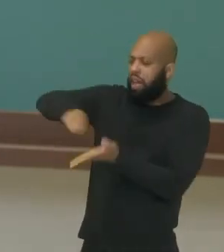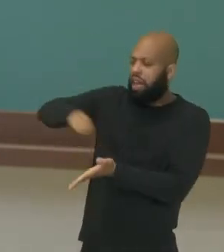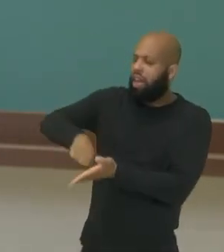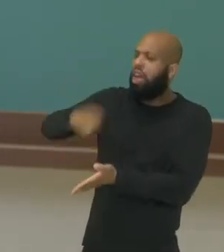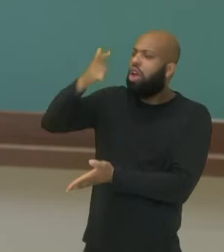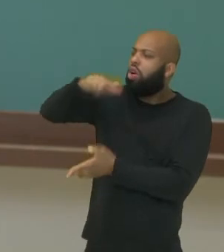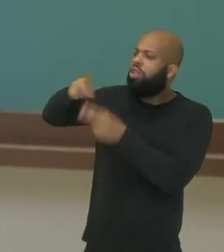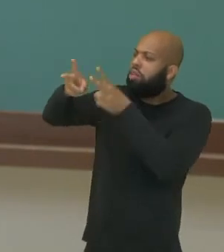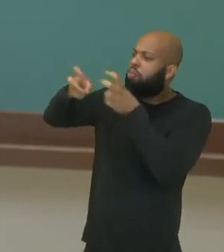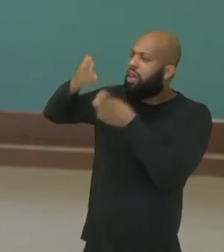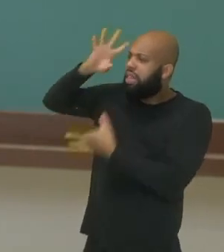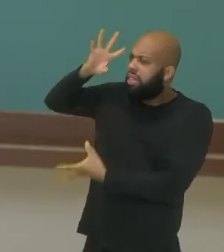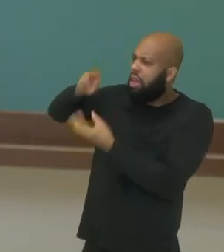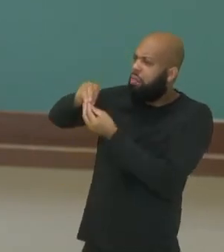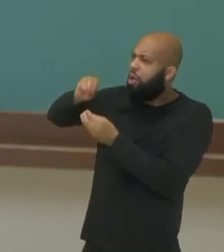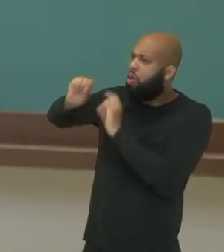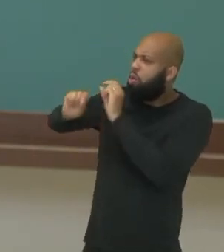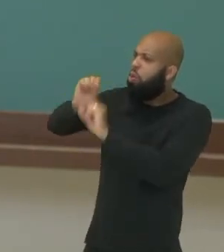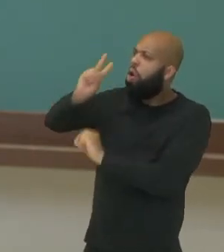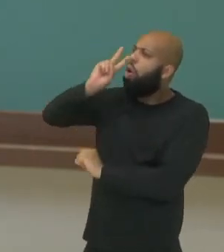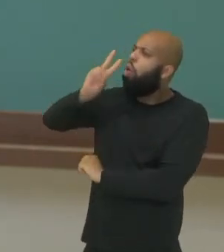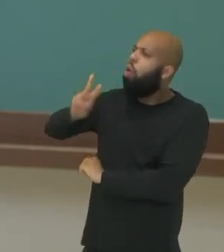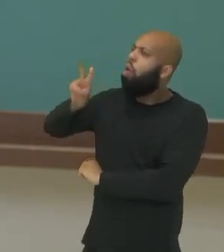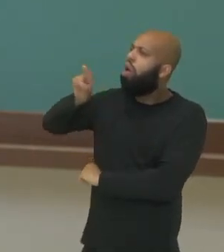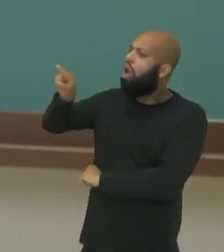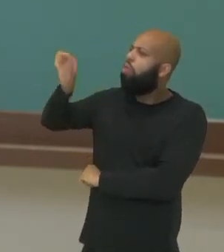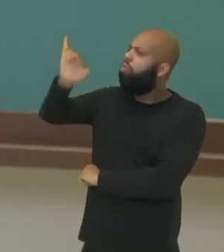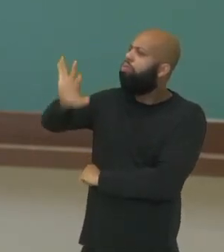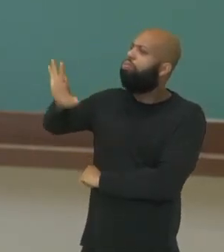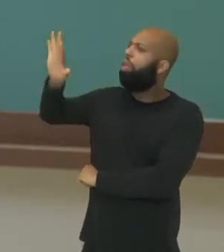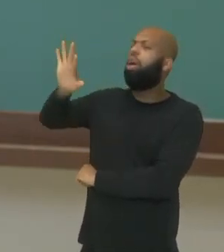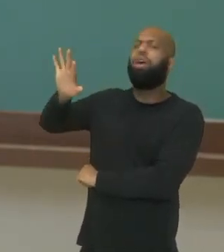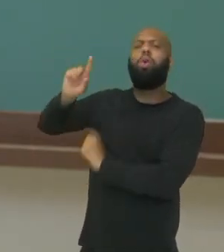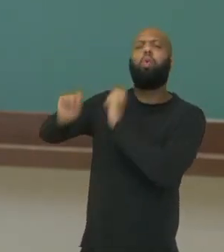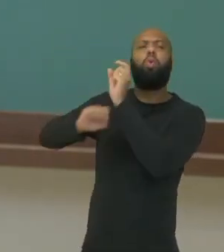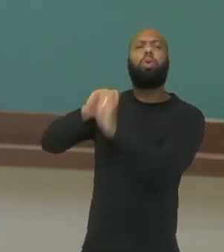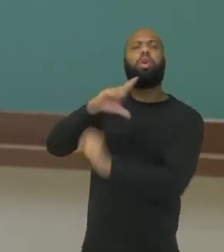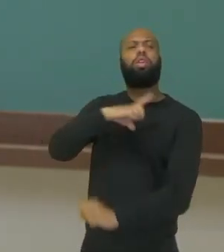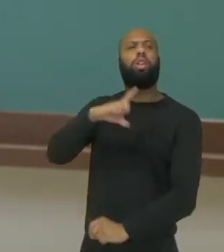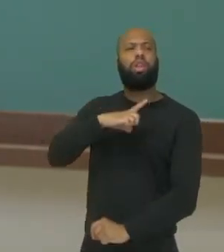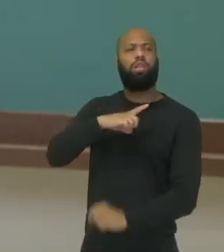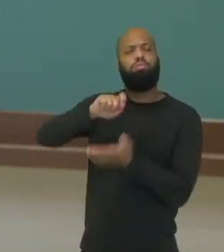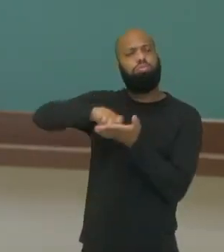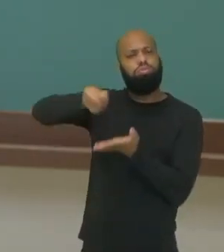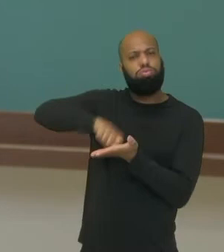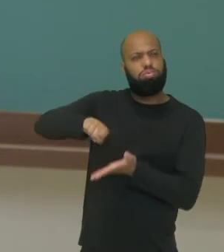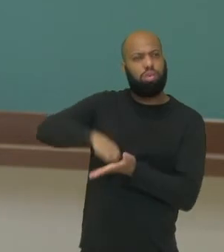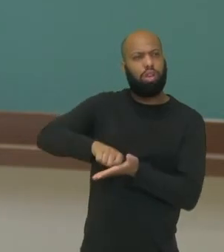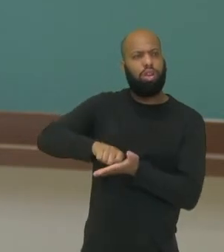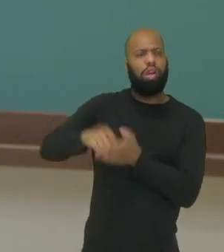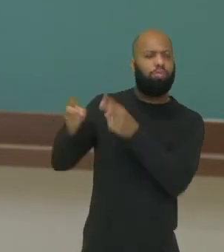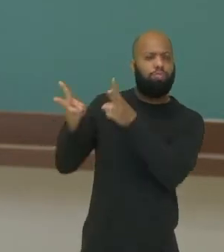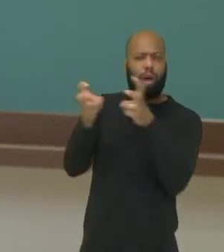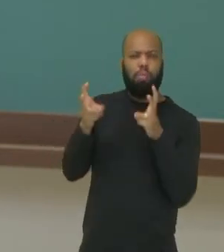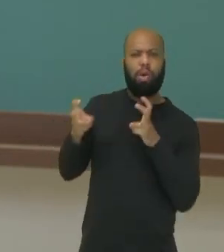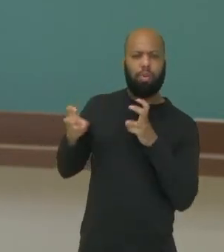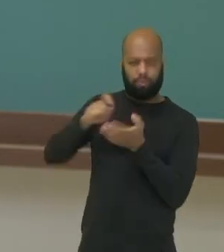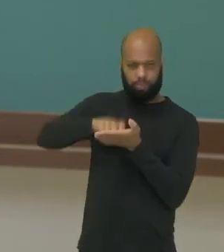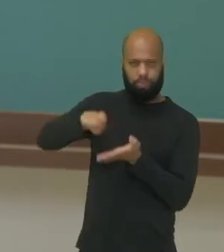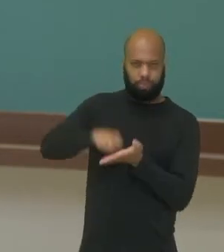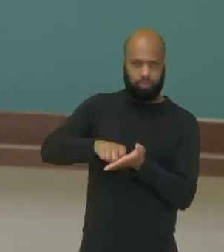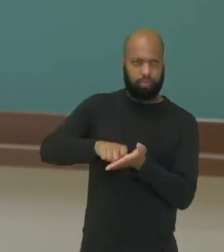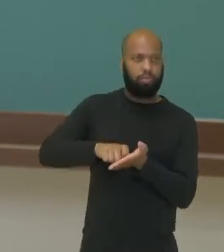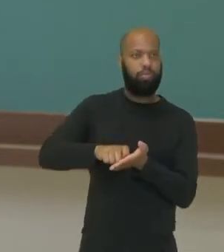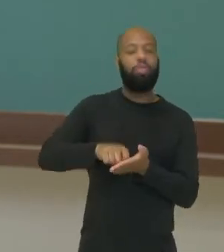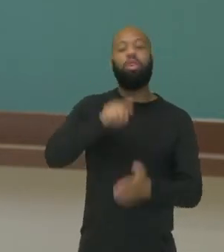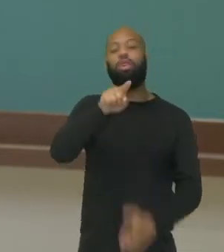percebe nessa imagem, toda ela, e o que você está percebendo? Anota aí.